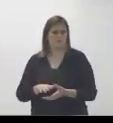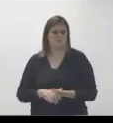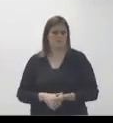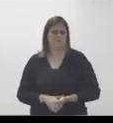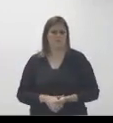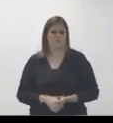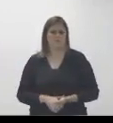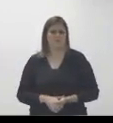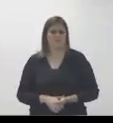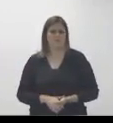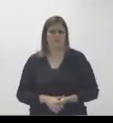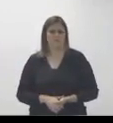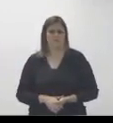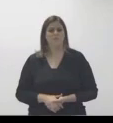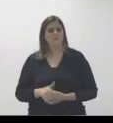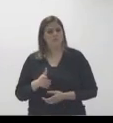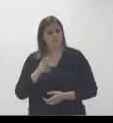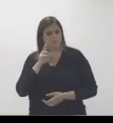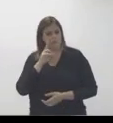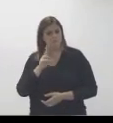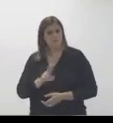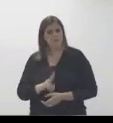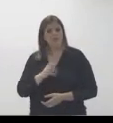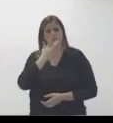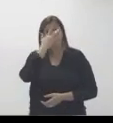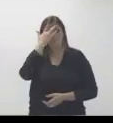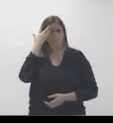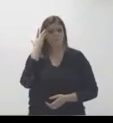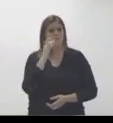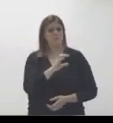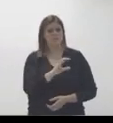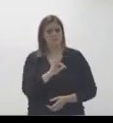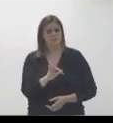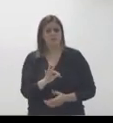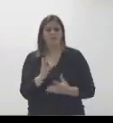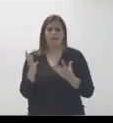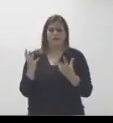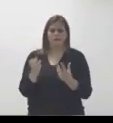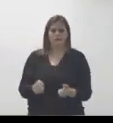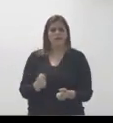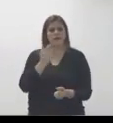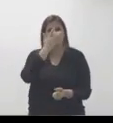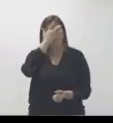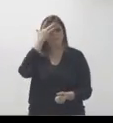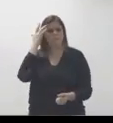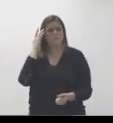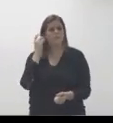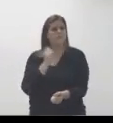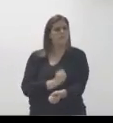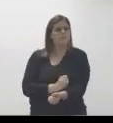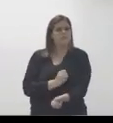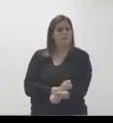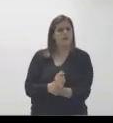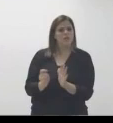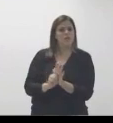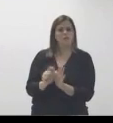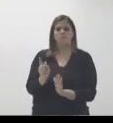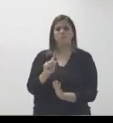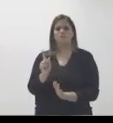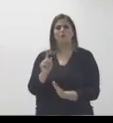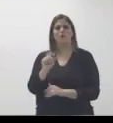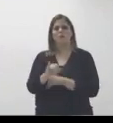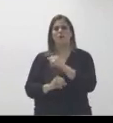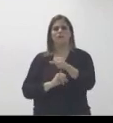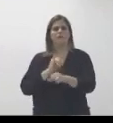acolhendo agora viciados em internet o que eu tô querendo dizer com isso para tentar responder essa pergunta da pole